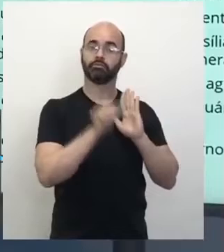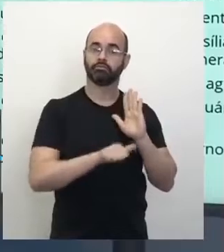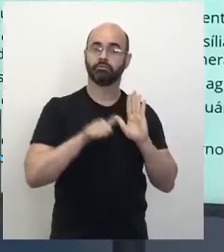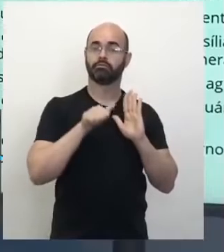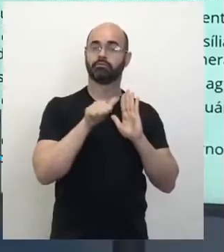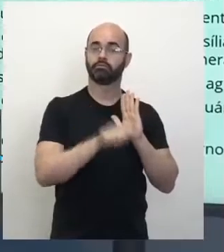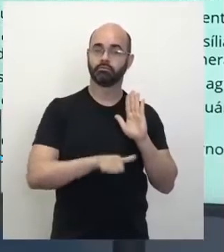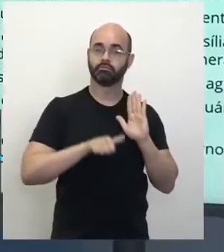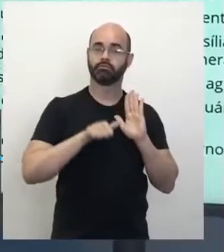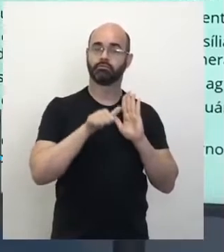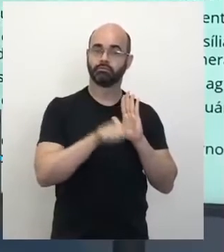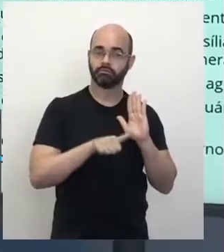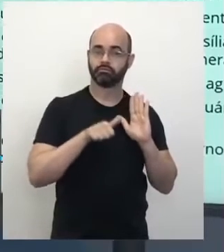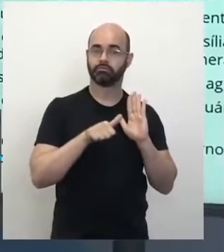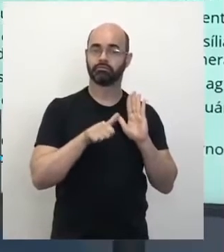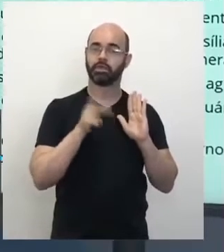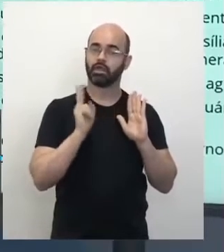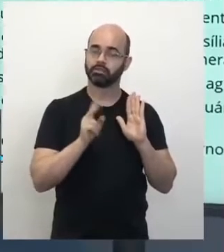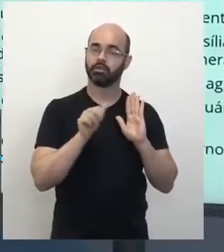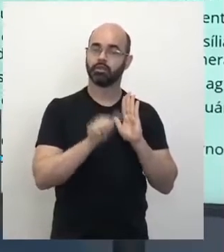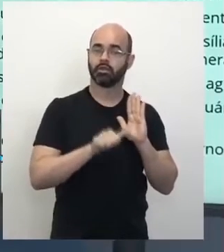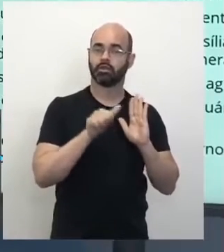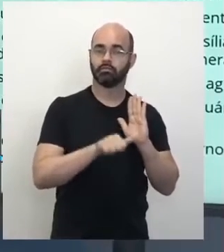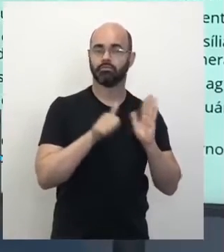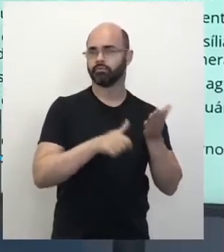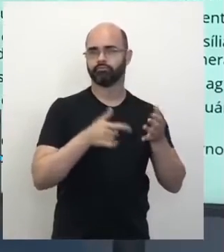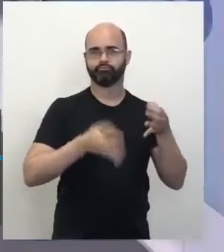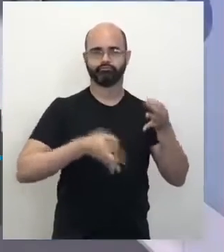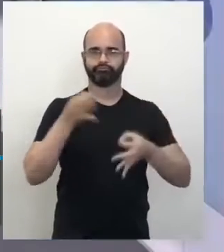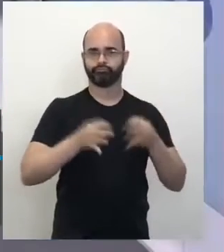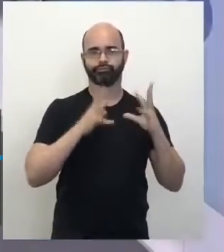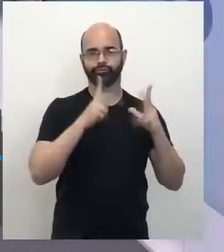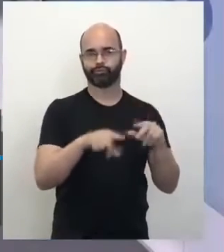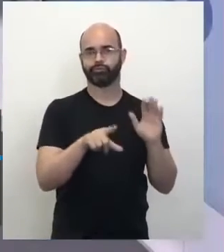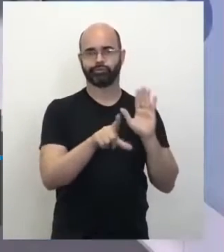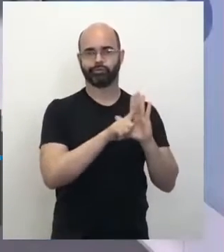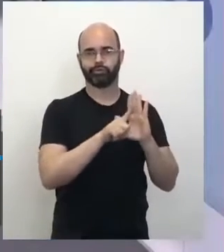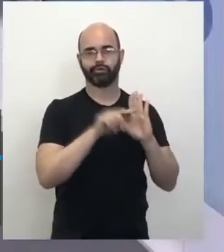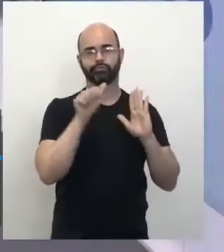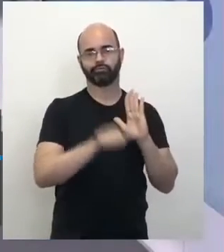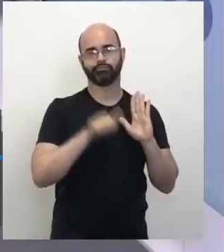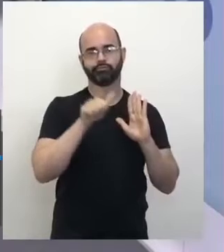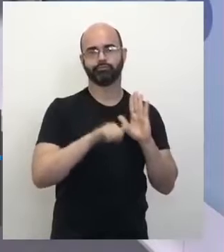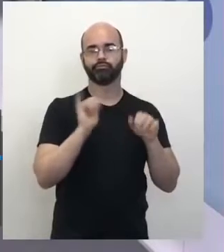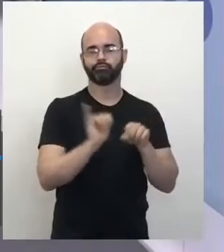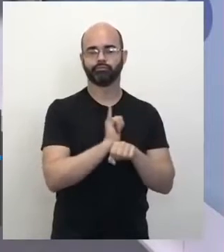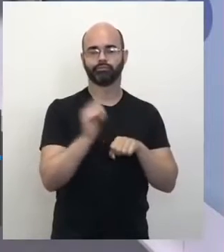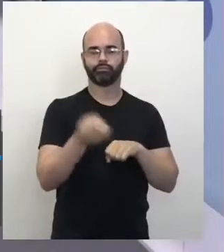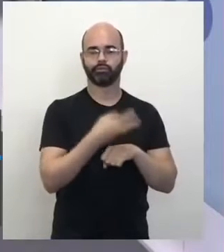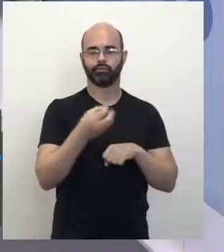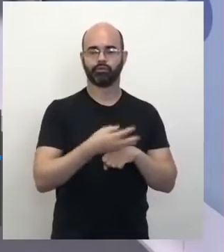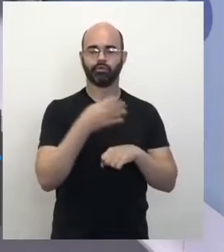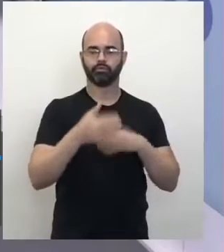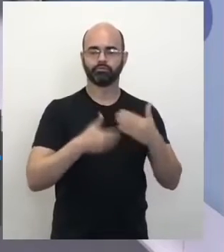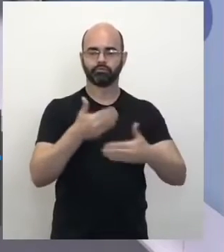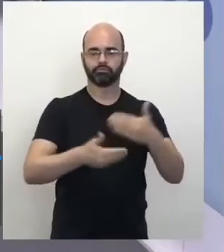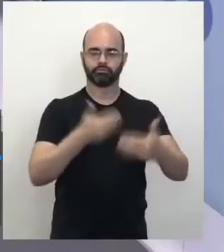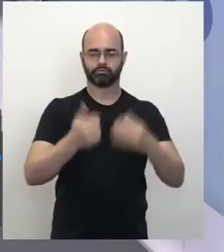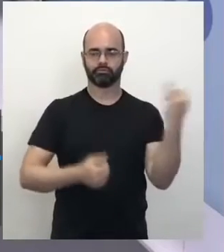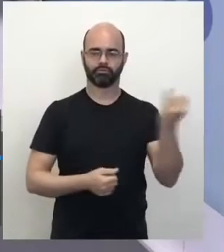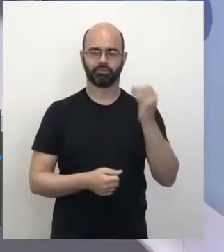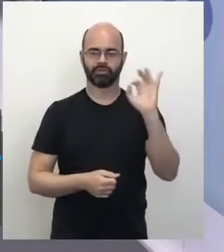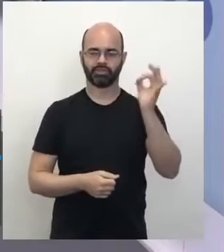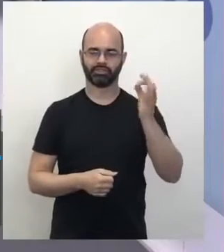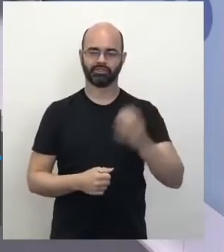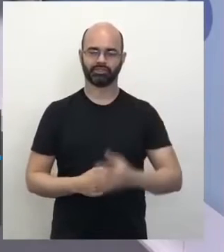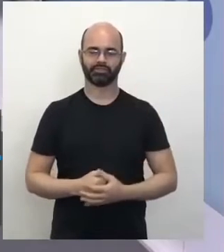né, em todos os aspectos judiciais, né, Carlos? Então, as leis têm que ser, né, sempre aprimoradas de acordo com a época que a gente está